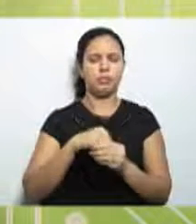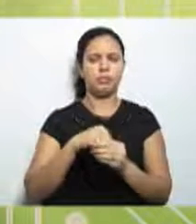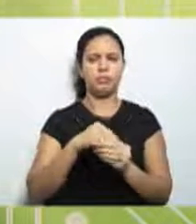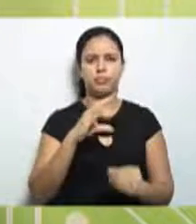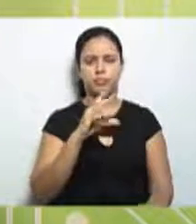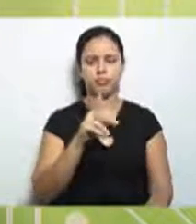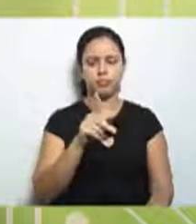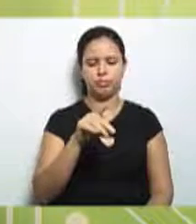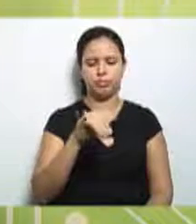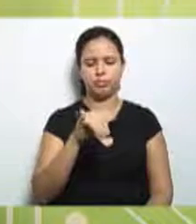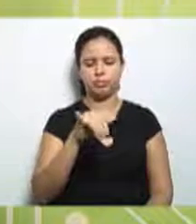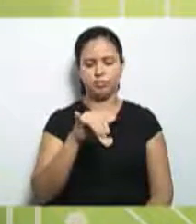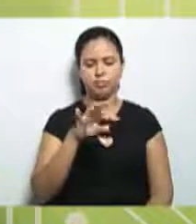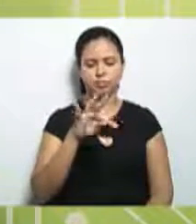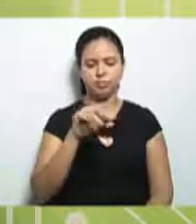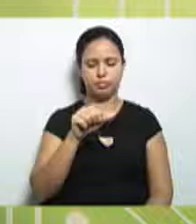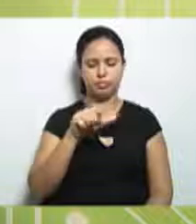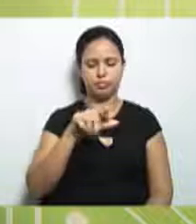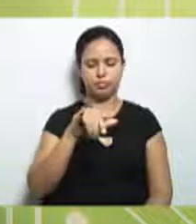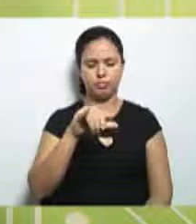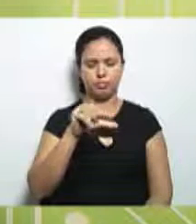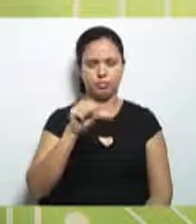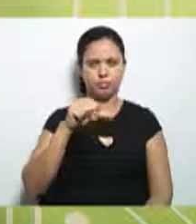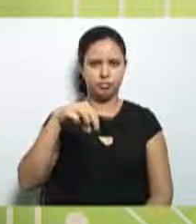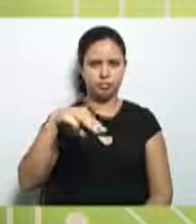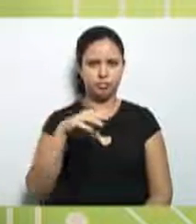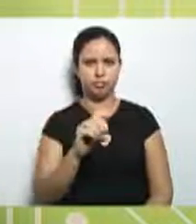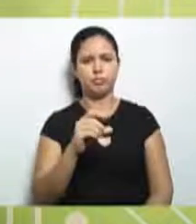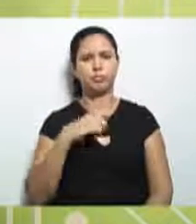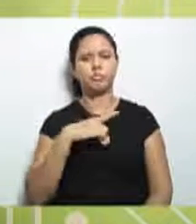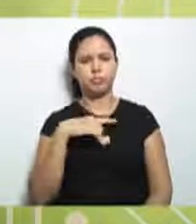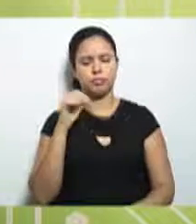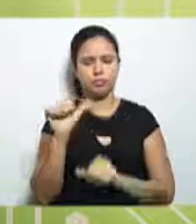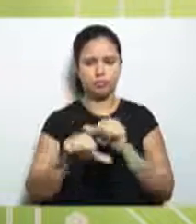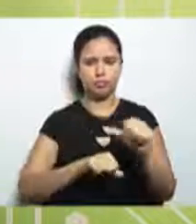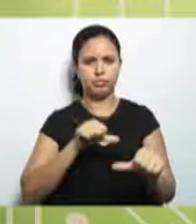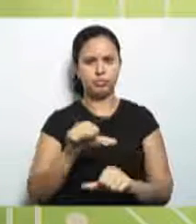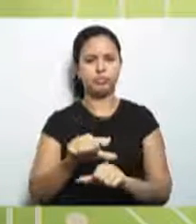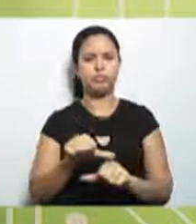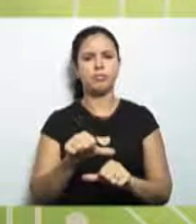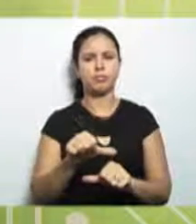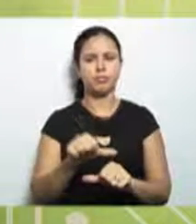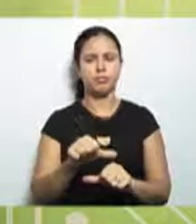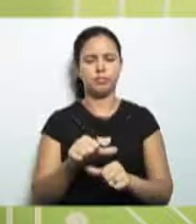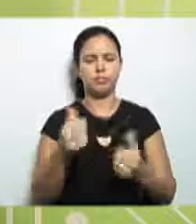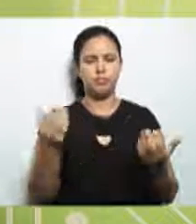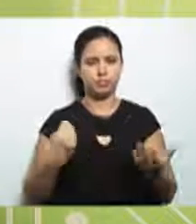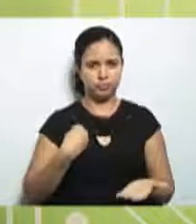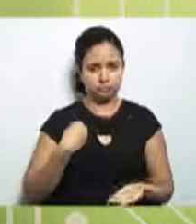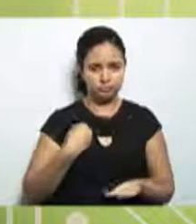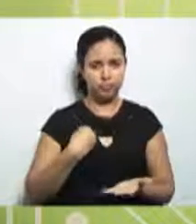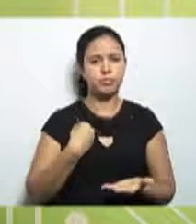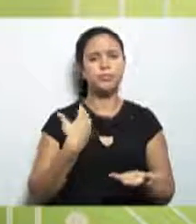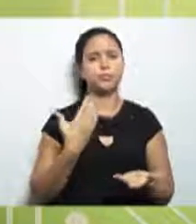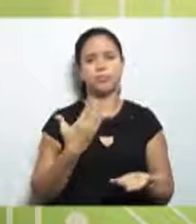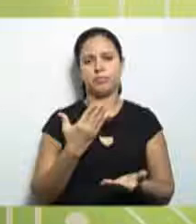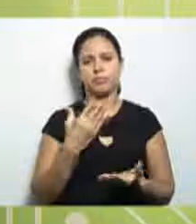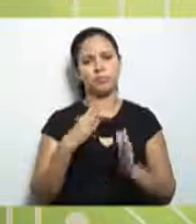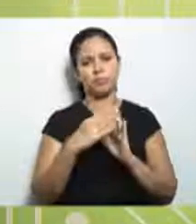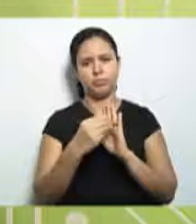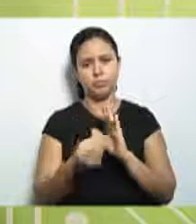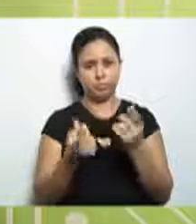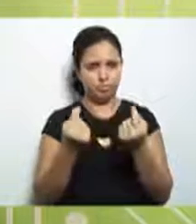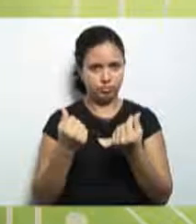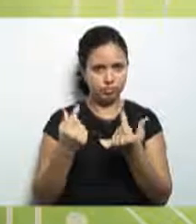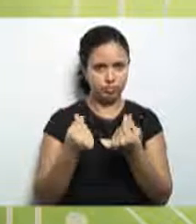capitalismo houveram transformações, né? Então a gente vive no modo de produção capitalista,